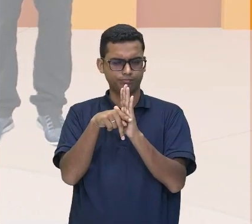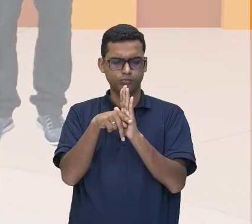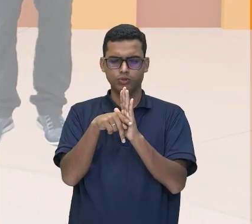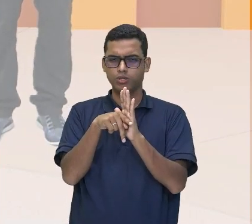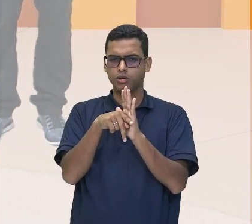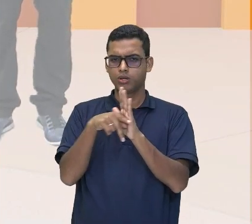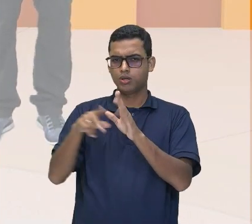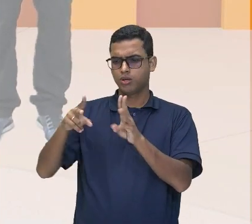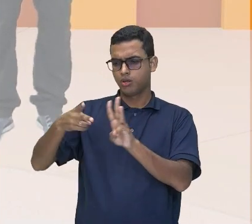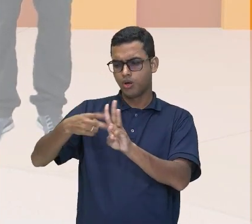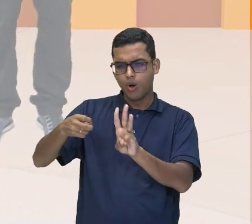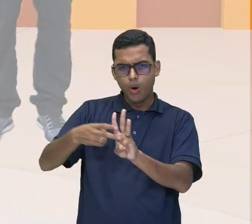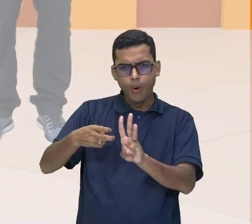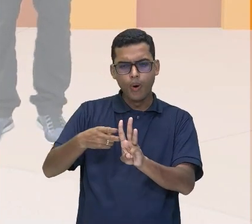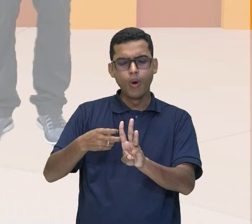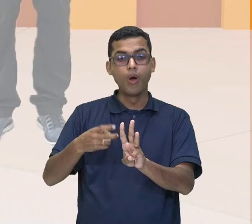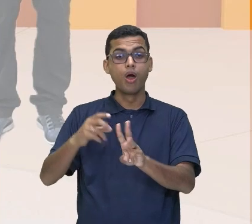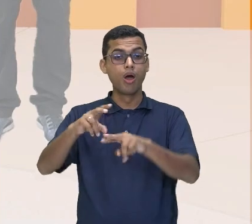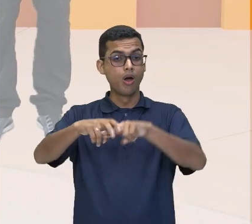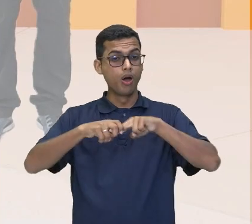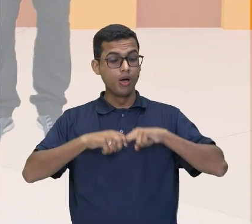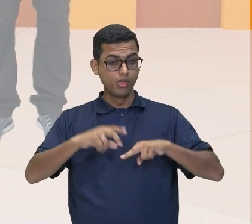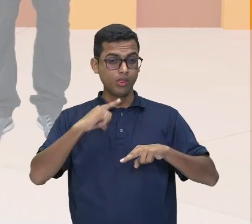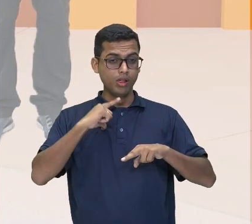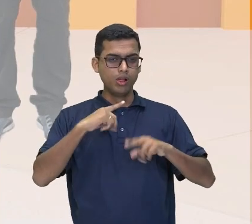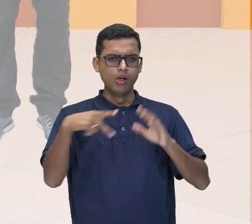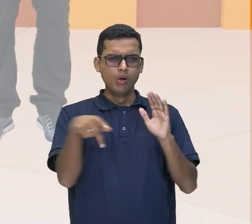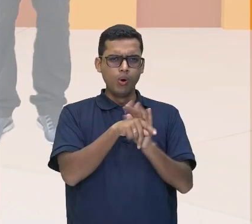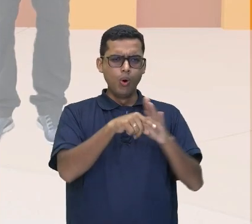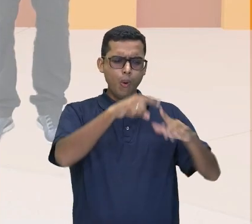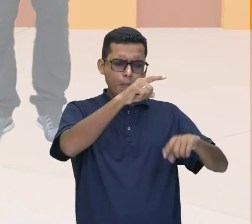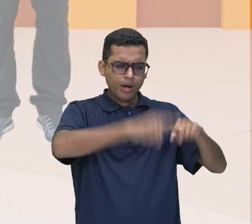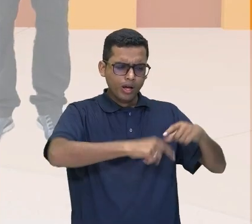Então, não perde essa dimensão. A arte amazônica está